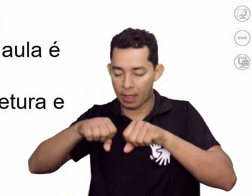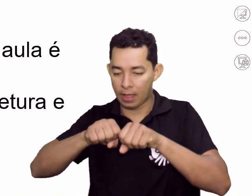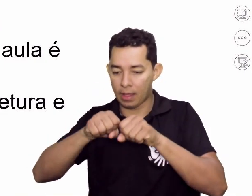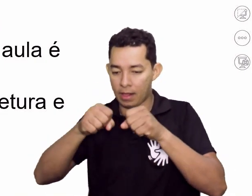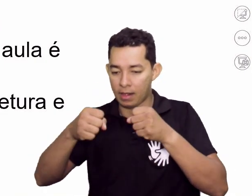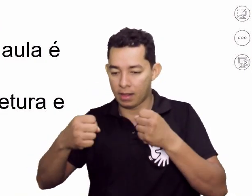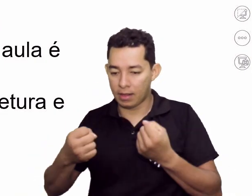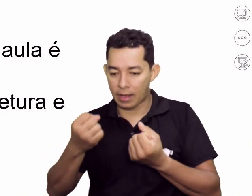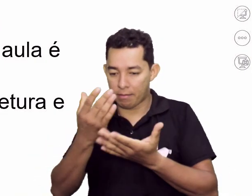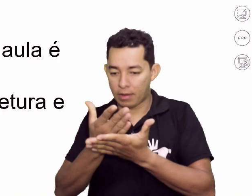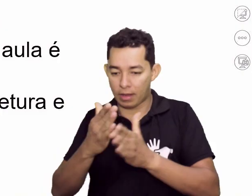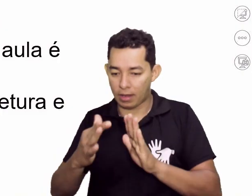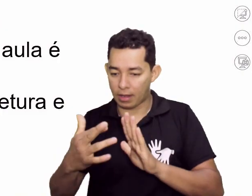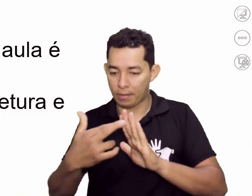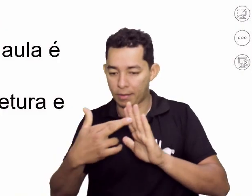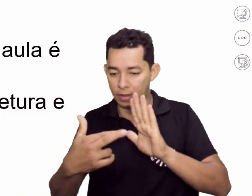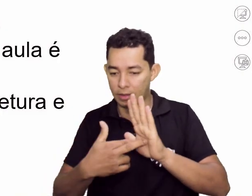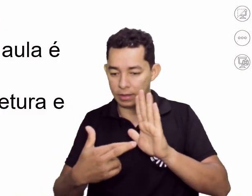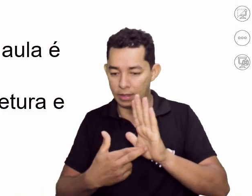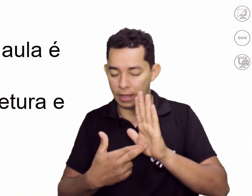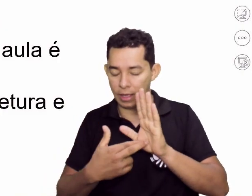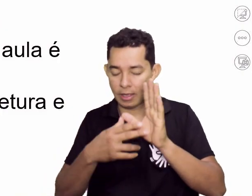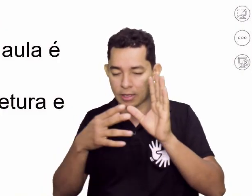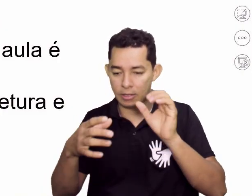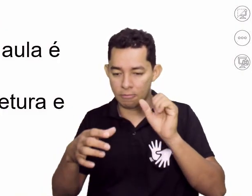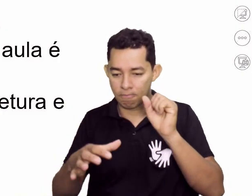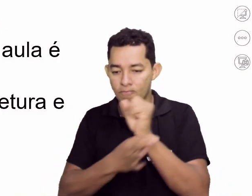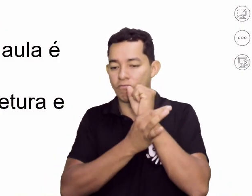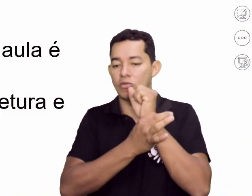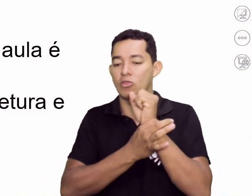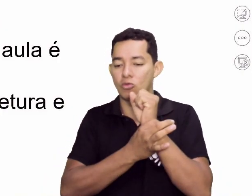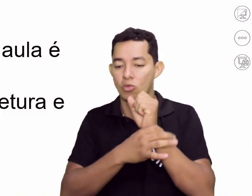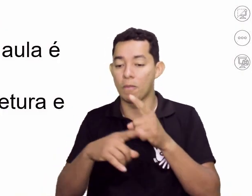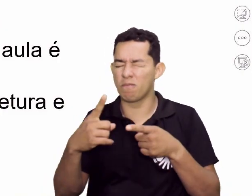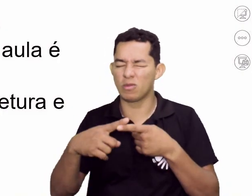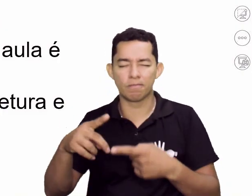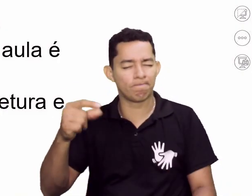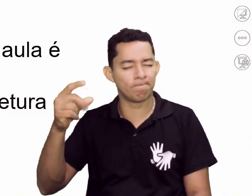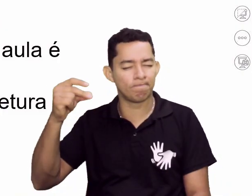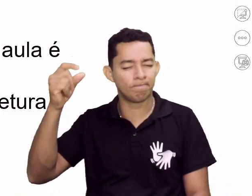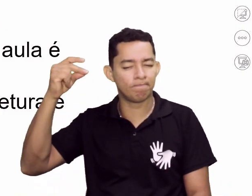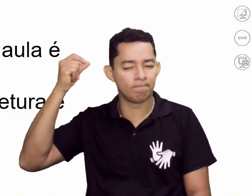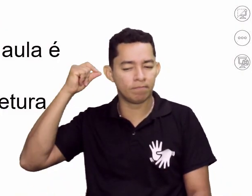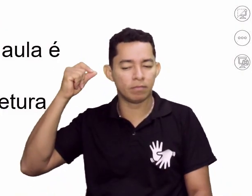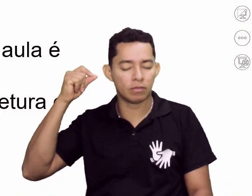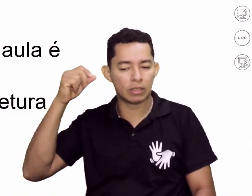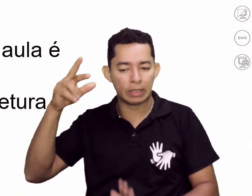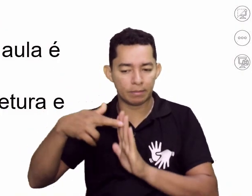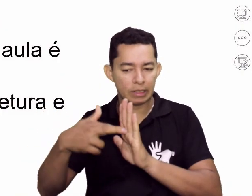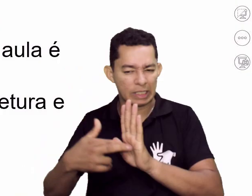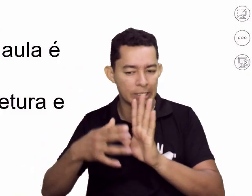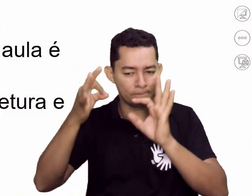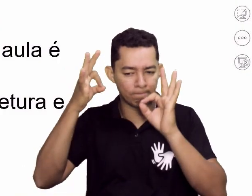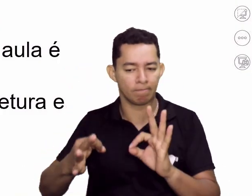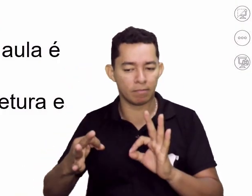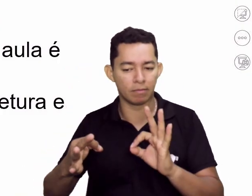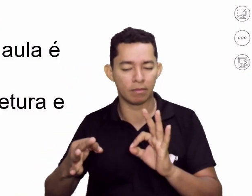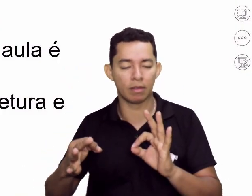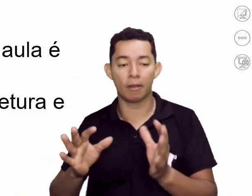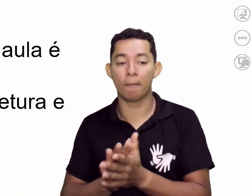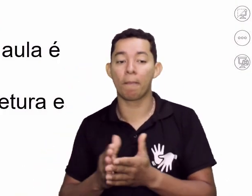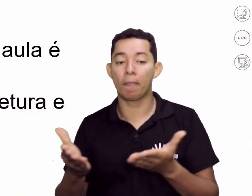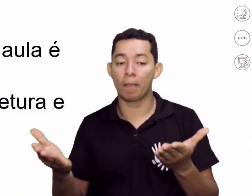técnicas engessadas, olha só, porque foi muito tempo, tá? Permitindo que diferentes